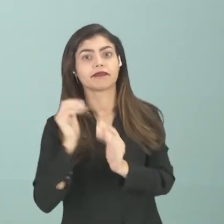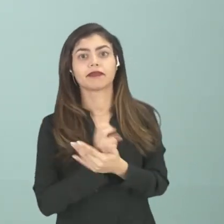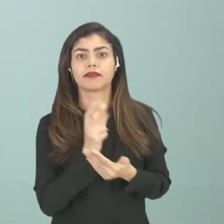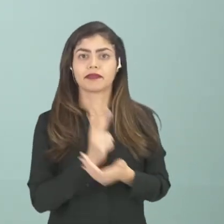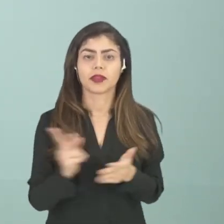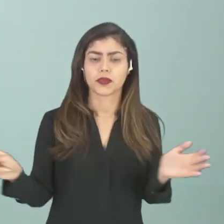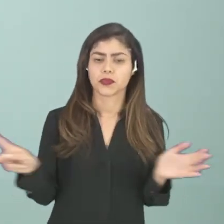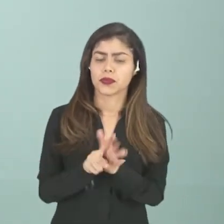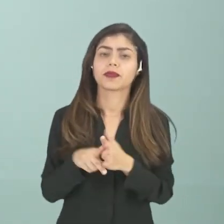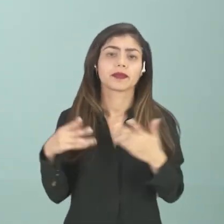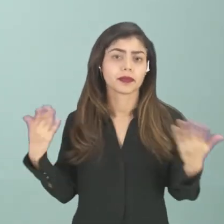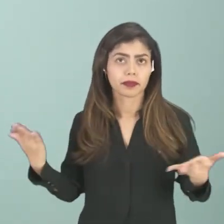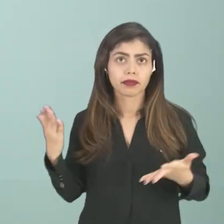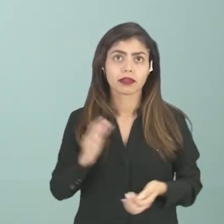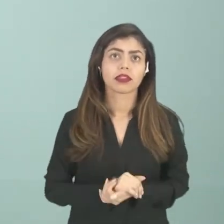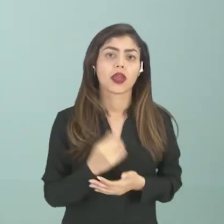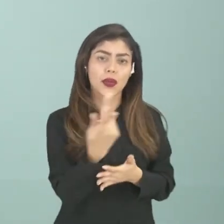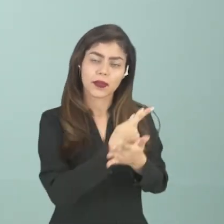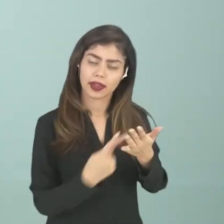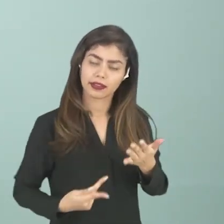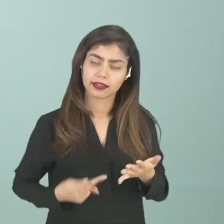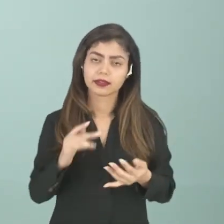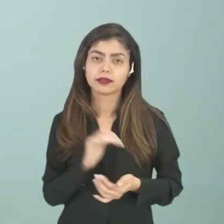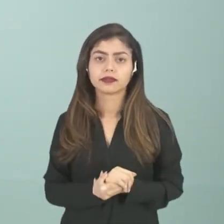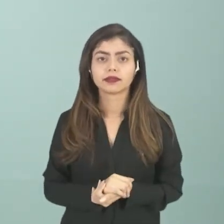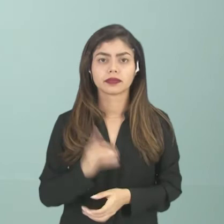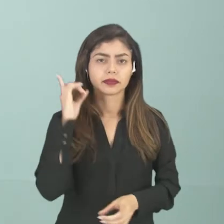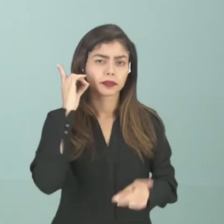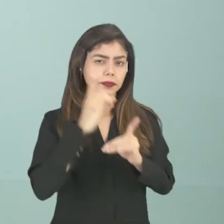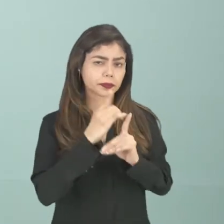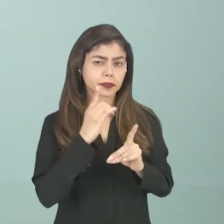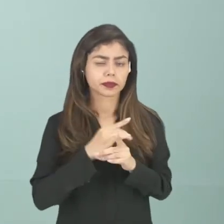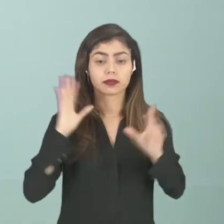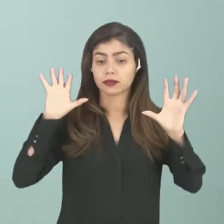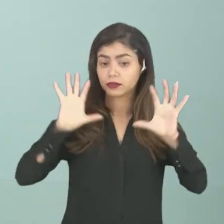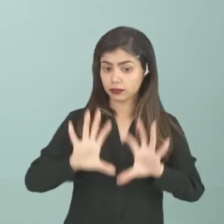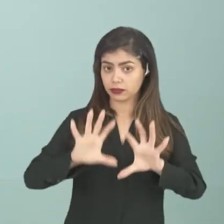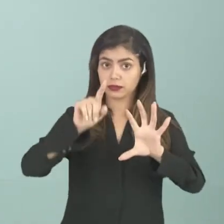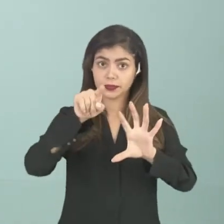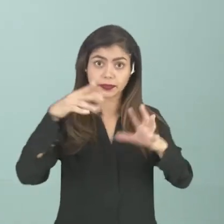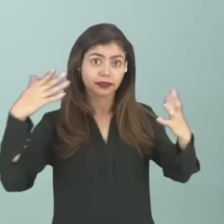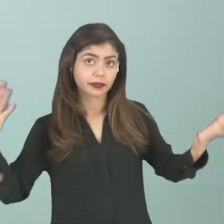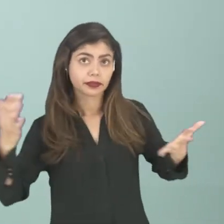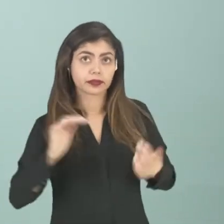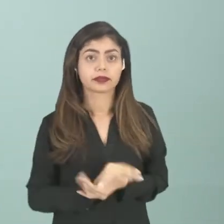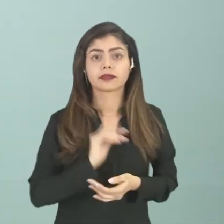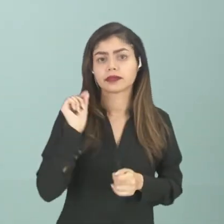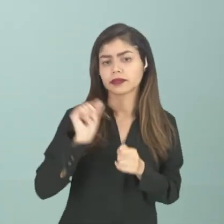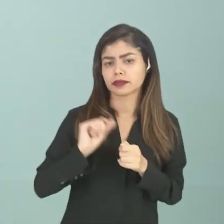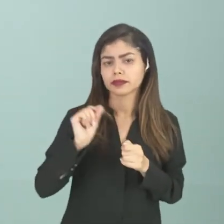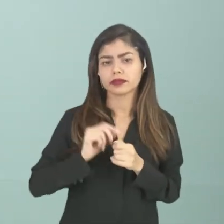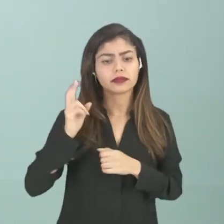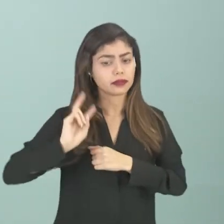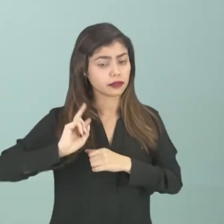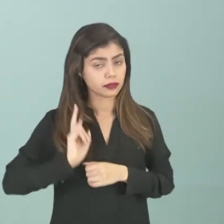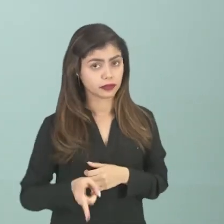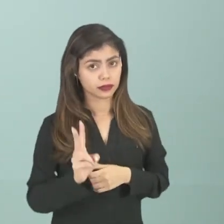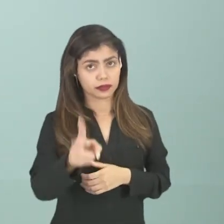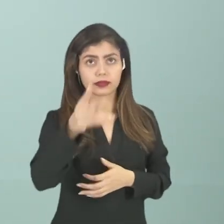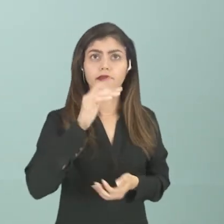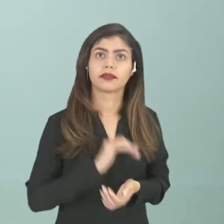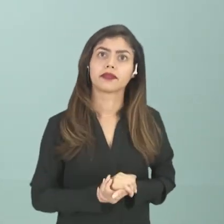interessante. Então, essa é a sua poética. Ele se encontrou dessa forma, né? E aí ele faz uma sequência ali,